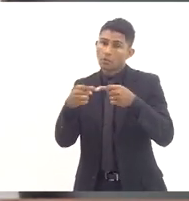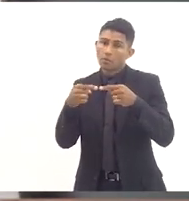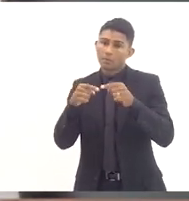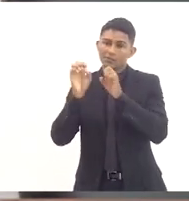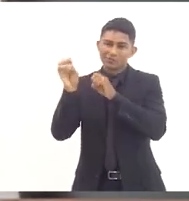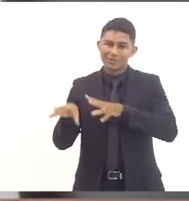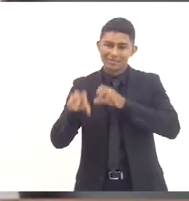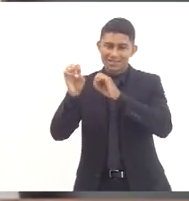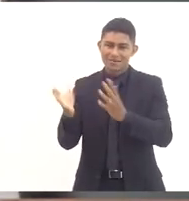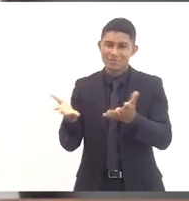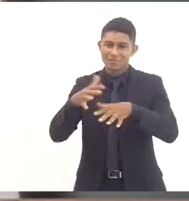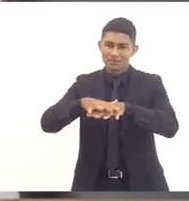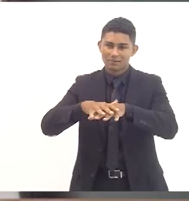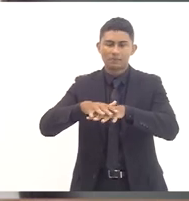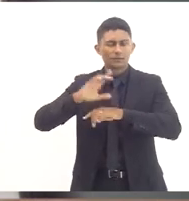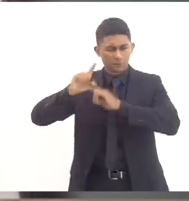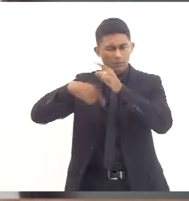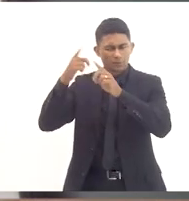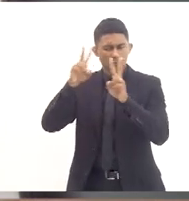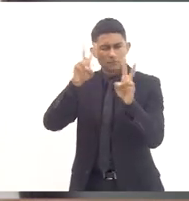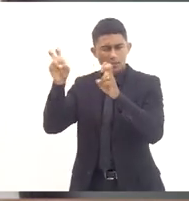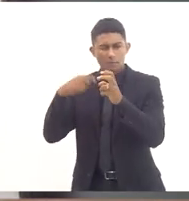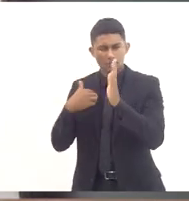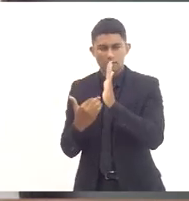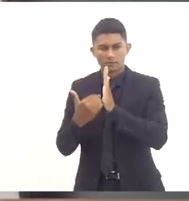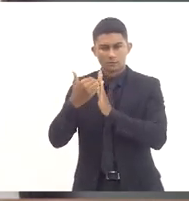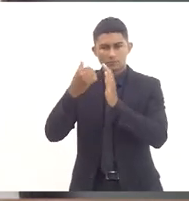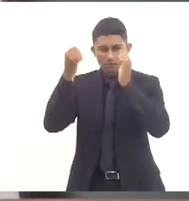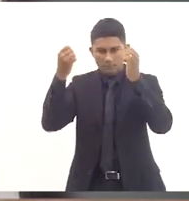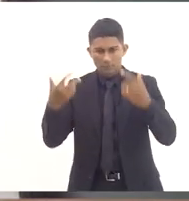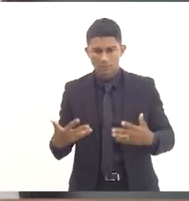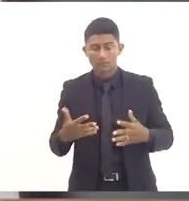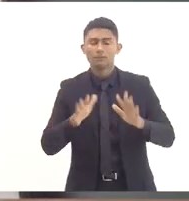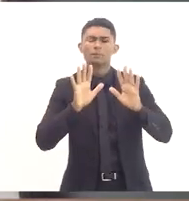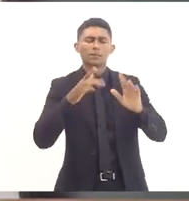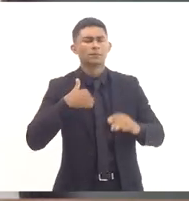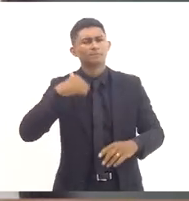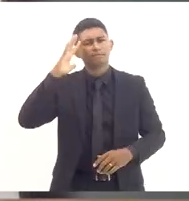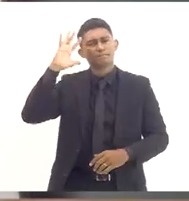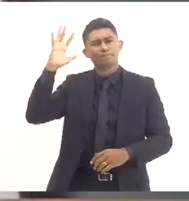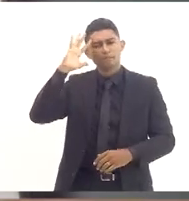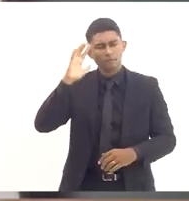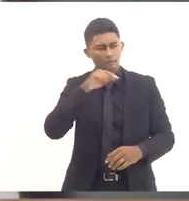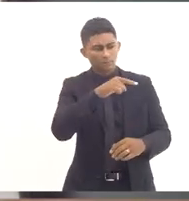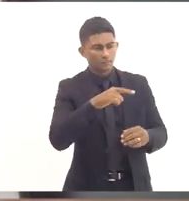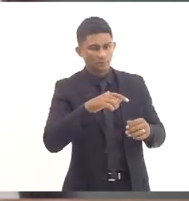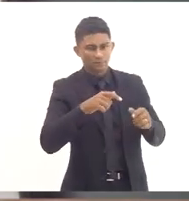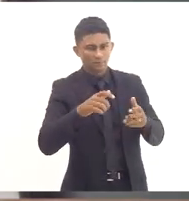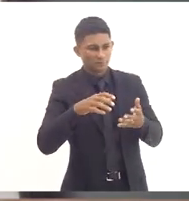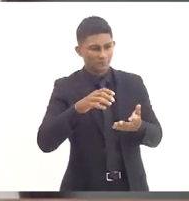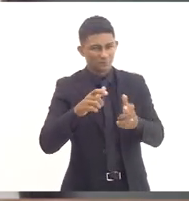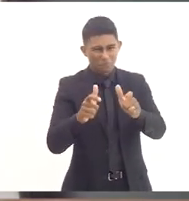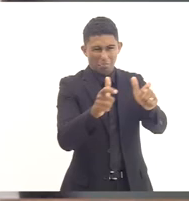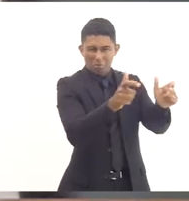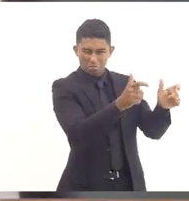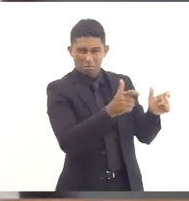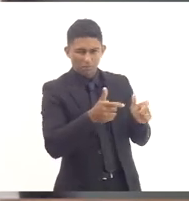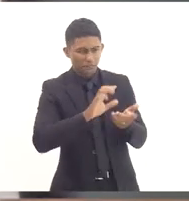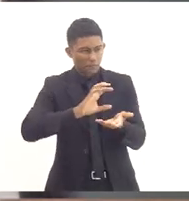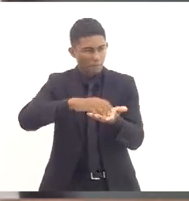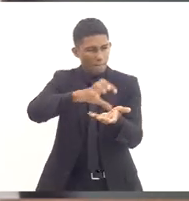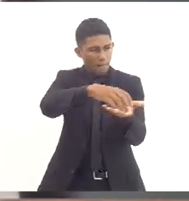tema Por enquanto né mas eu penso que você colocar no centro de reabilitação no Centro de